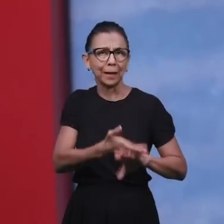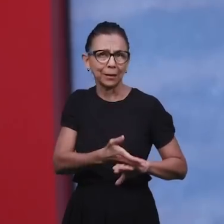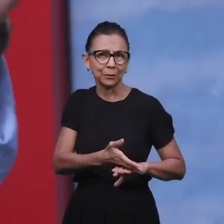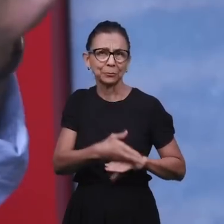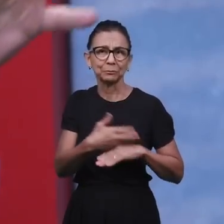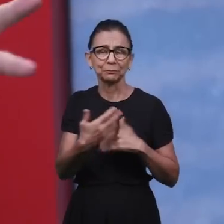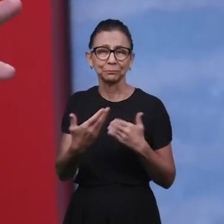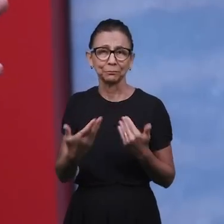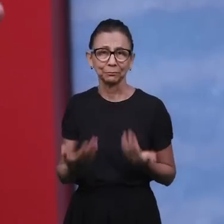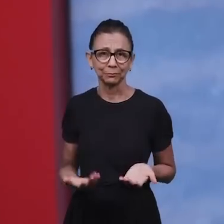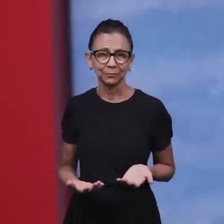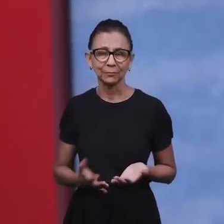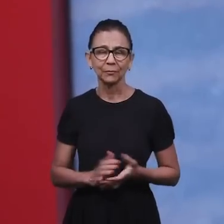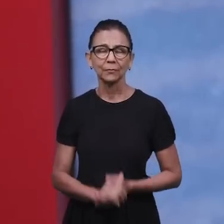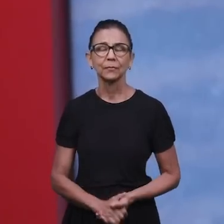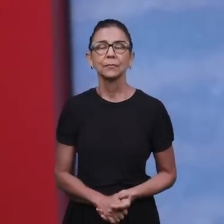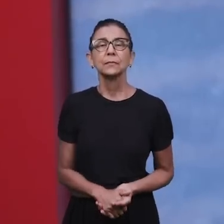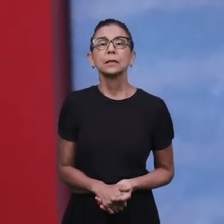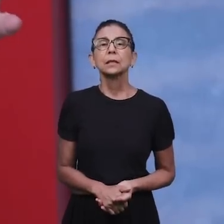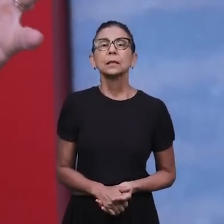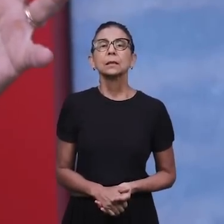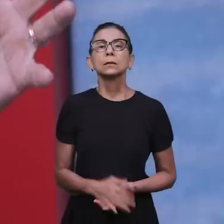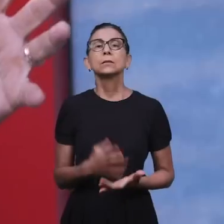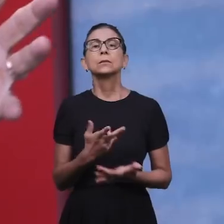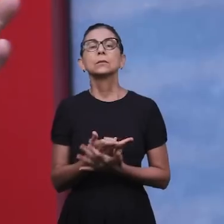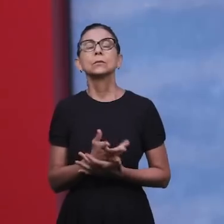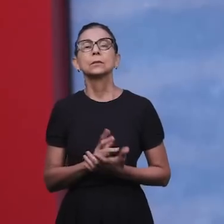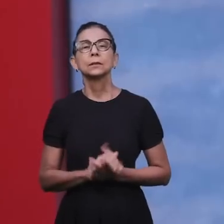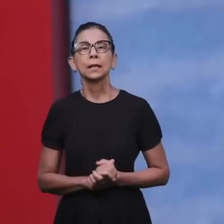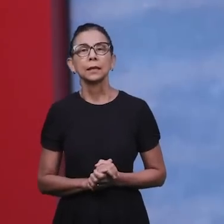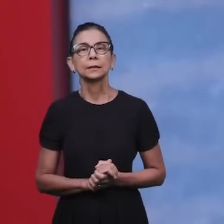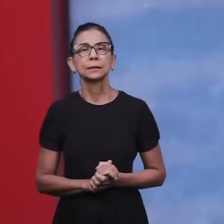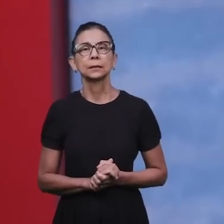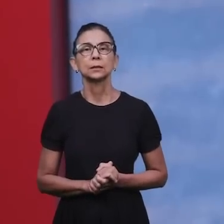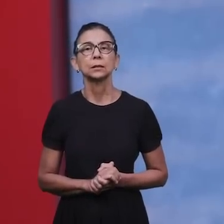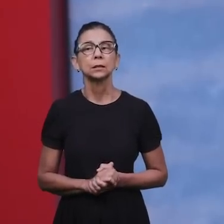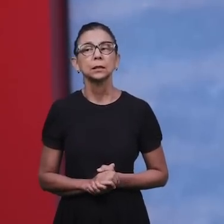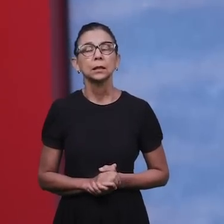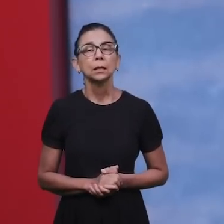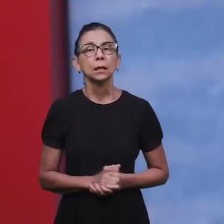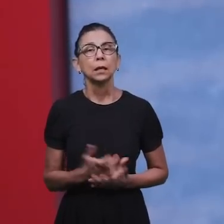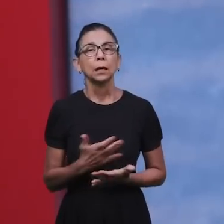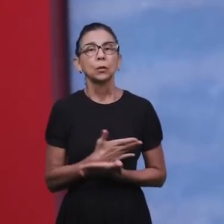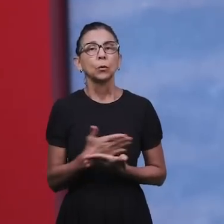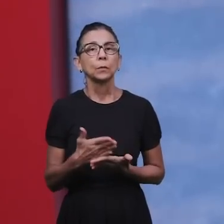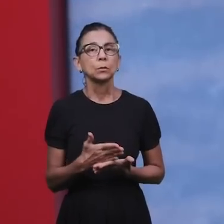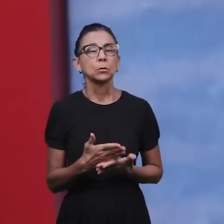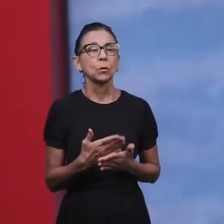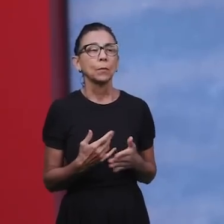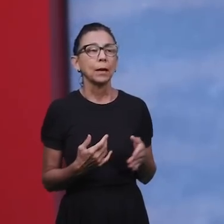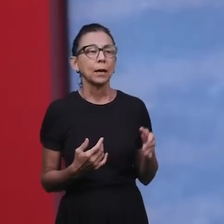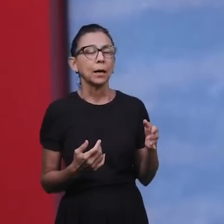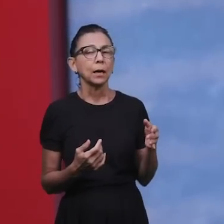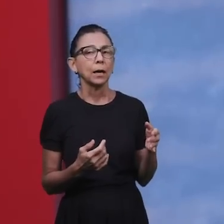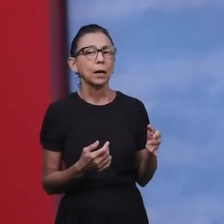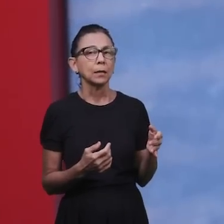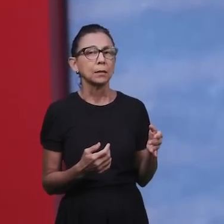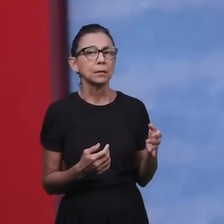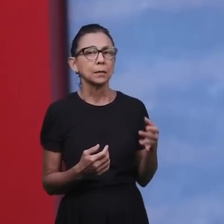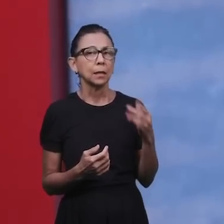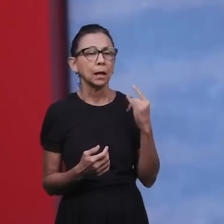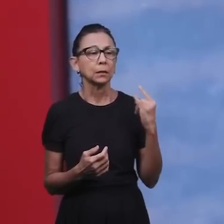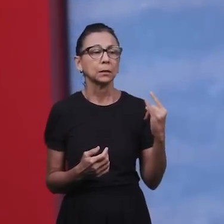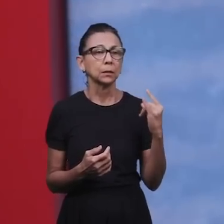Sem contar tudo isso, então, isso vai atrair cada vez mais E é por isso que o Espírito Santo está trazendo esse tema